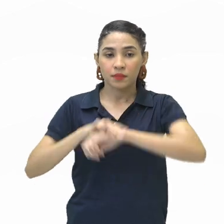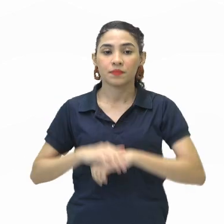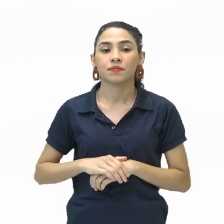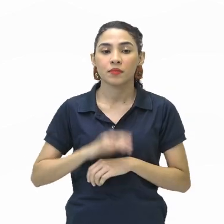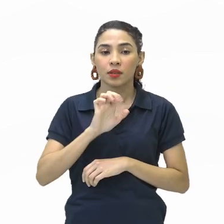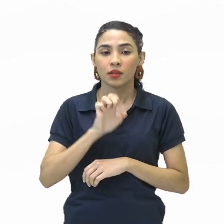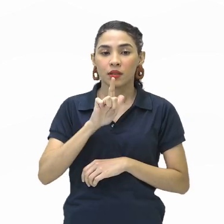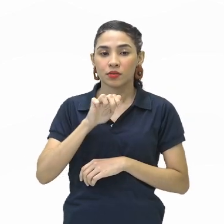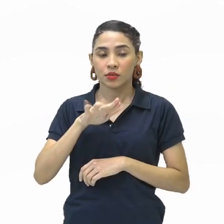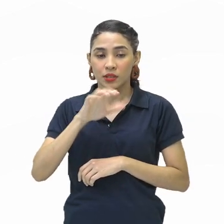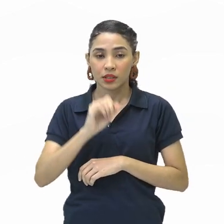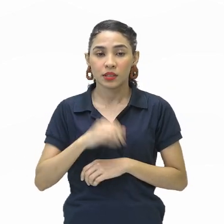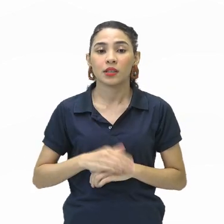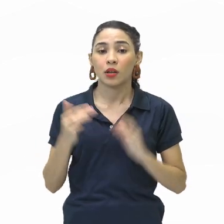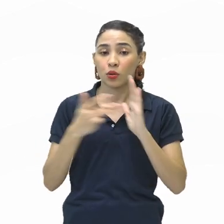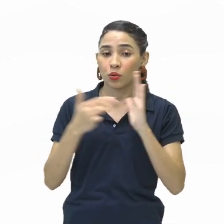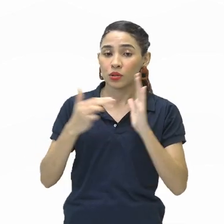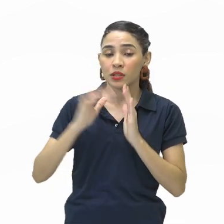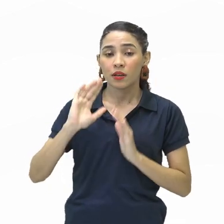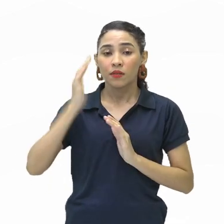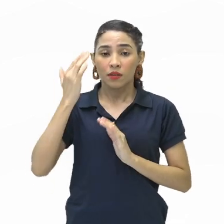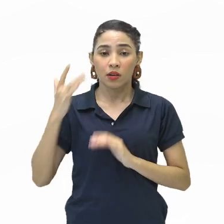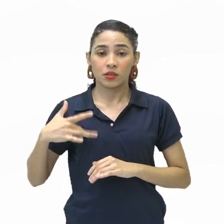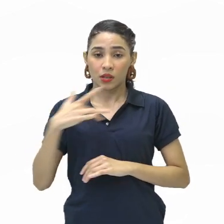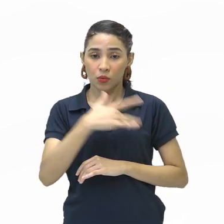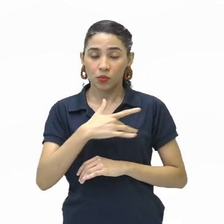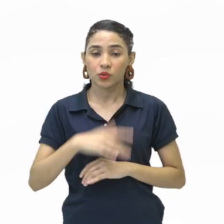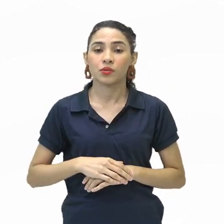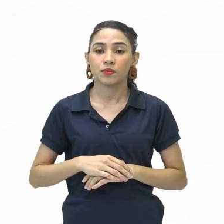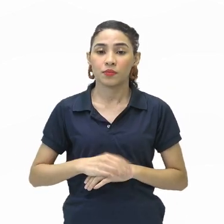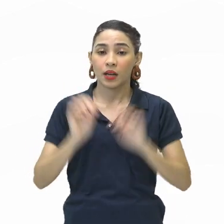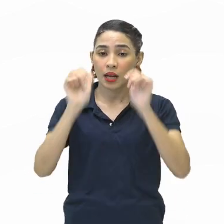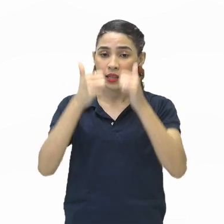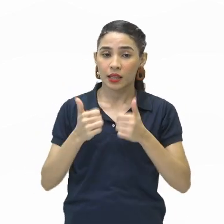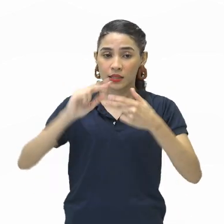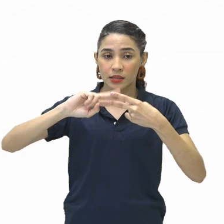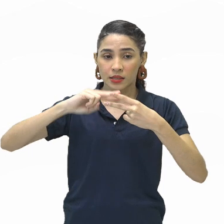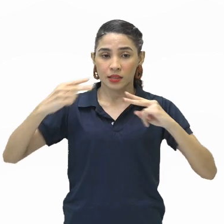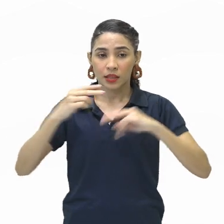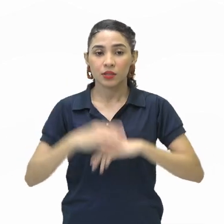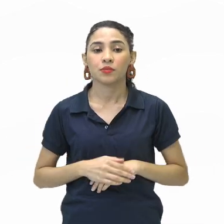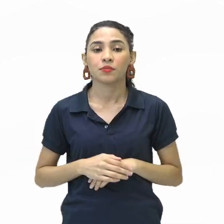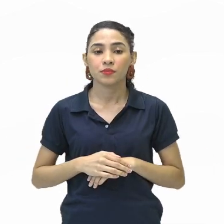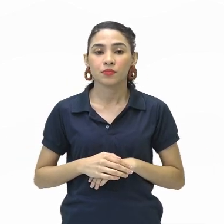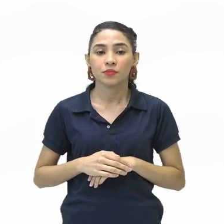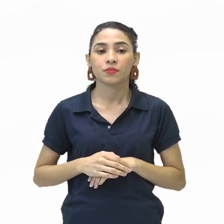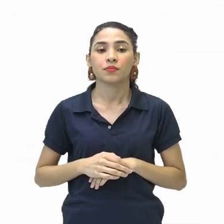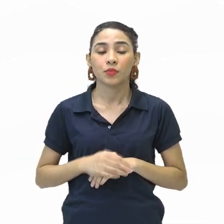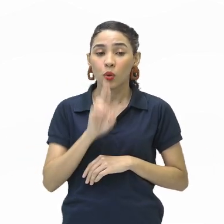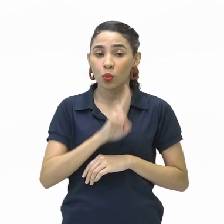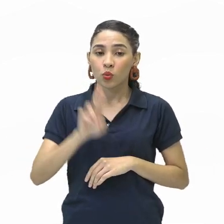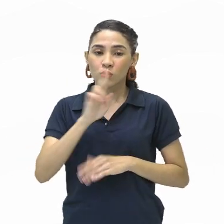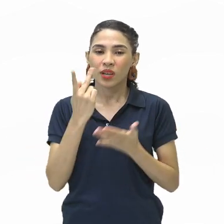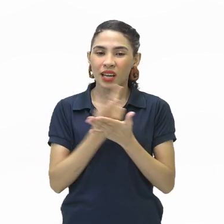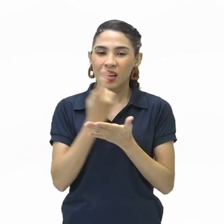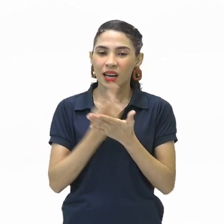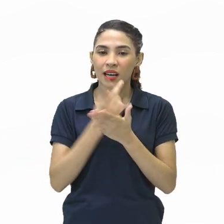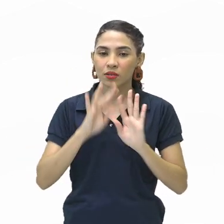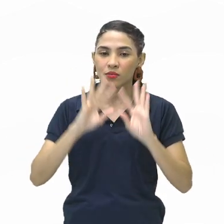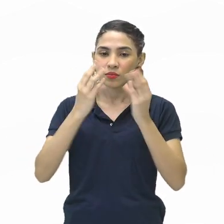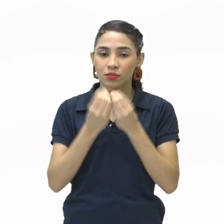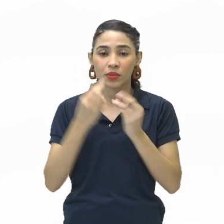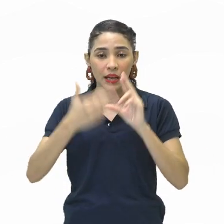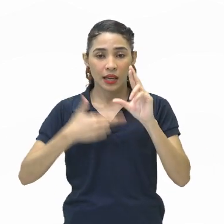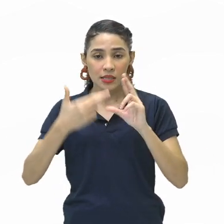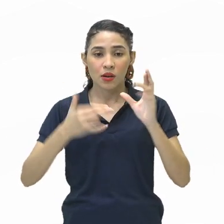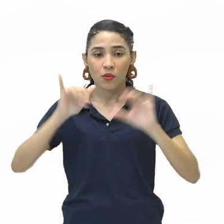étnico-racial, eugenia, fake news e saúde, mapeamento genético, uso indevido de substâncias